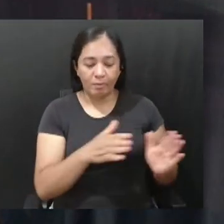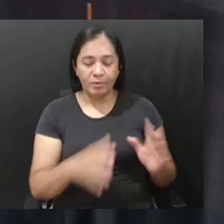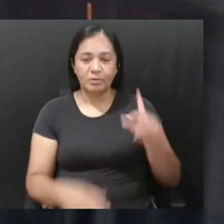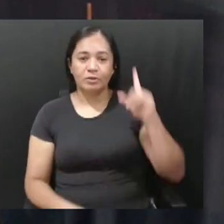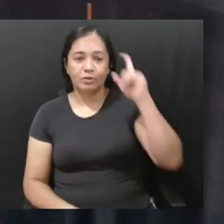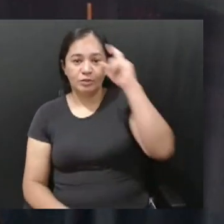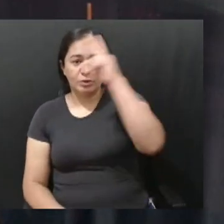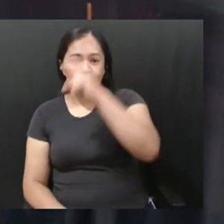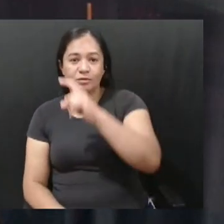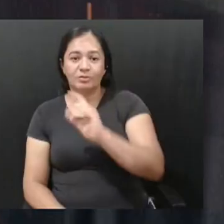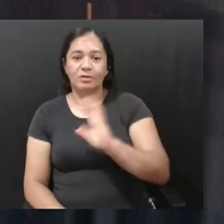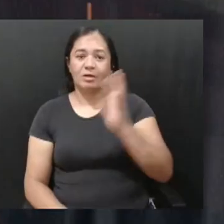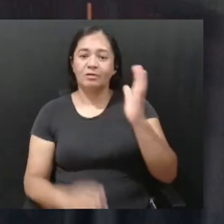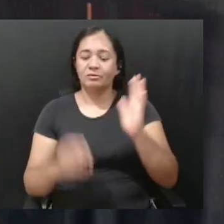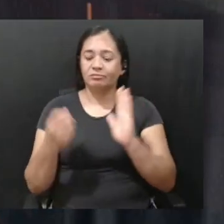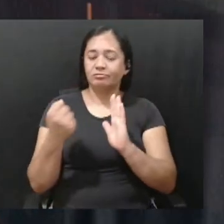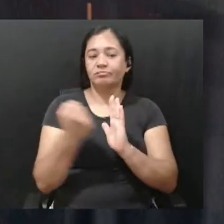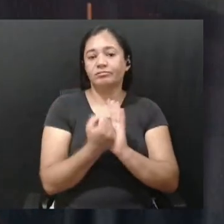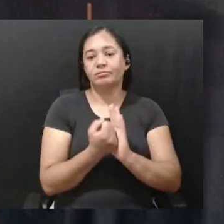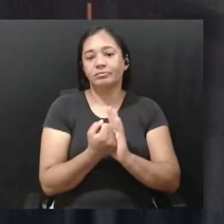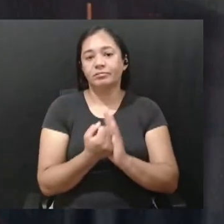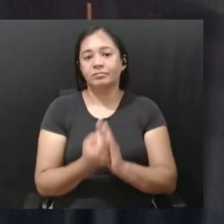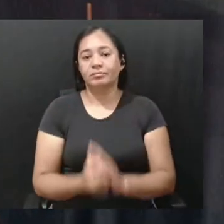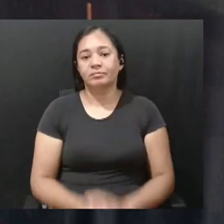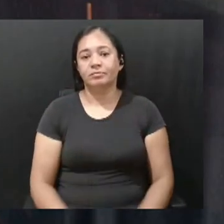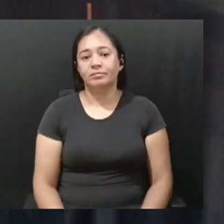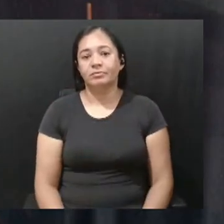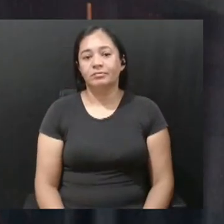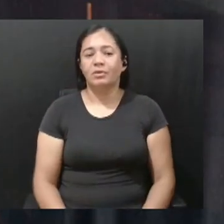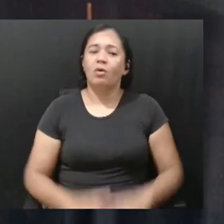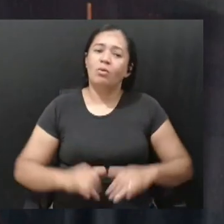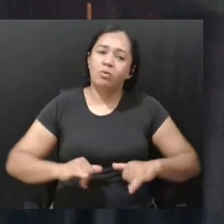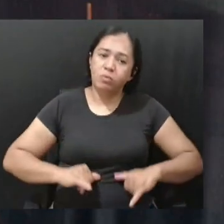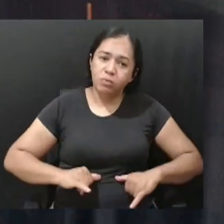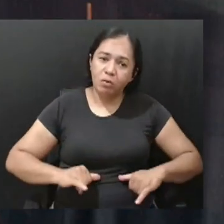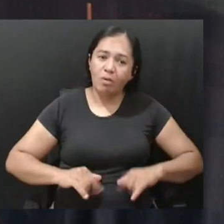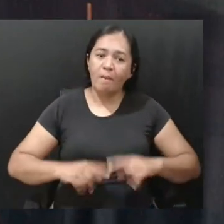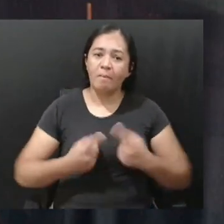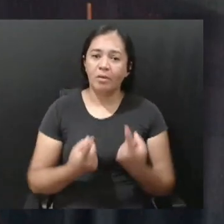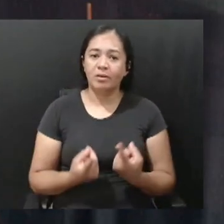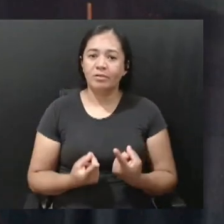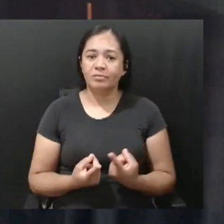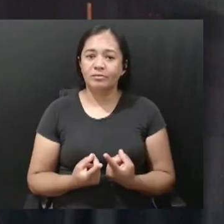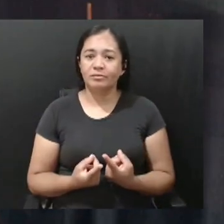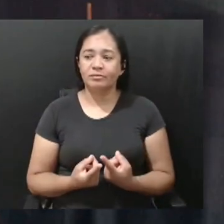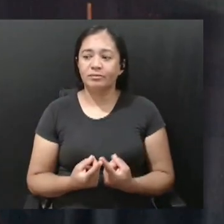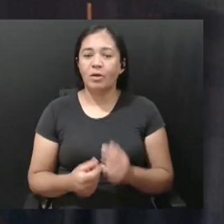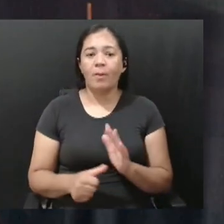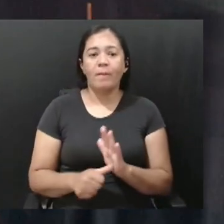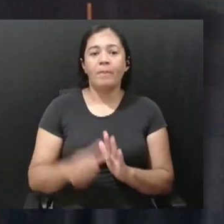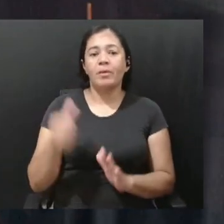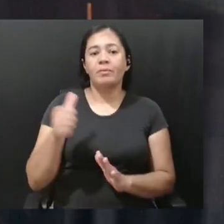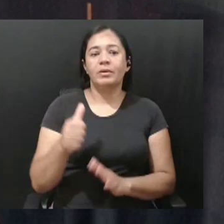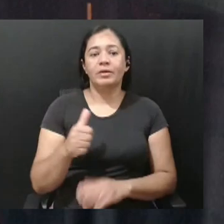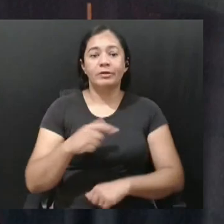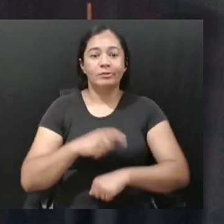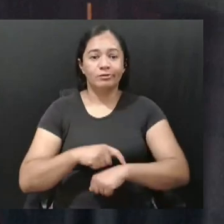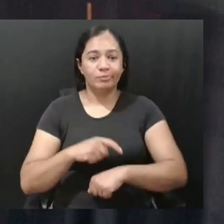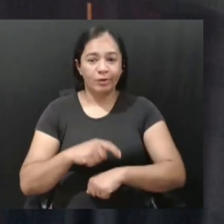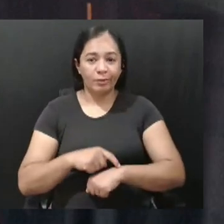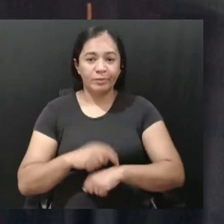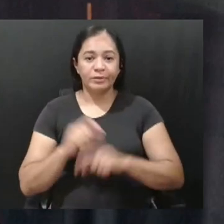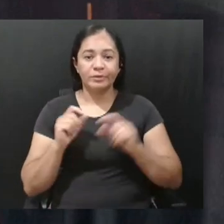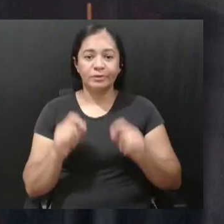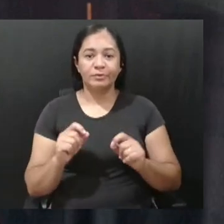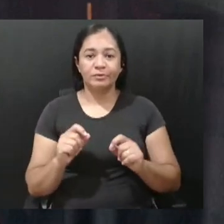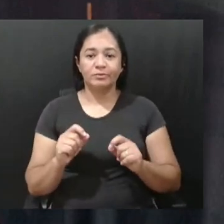marcos, não que não doa, Uhum. né, mas assim, o primeiro momento ali de não ter aquela É, pessoa, isso. é uma falta